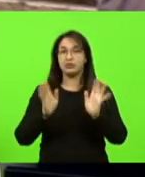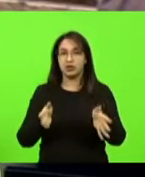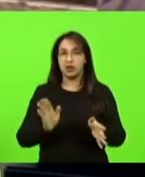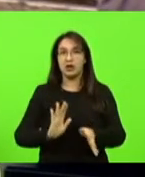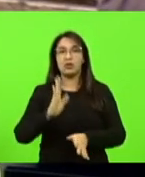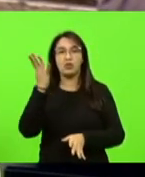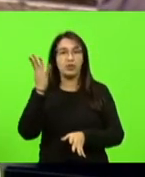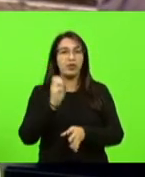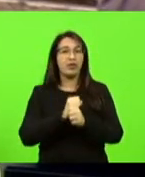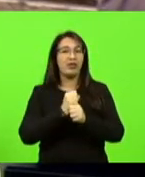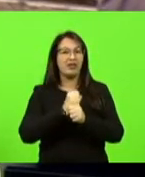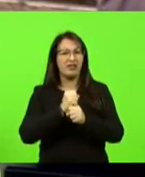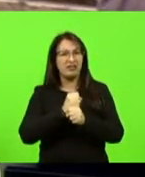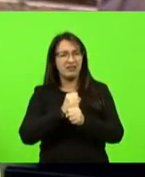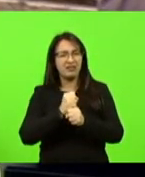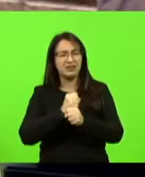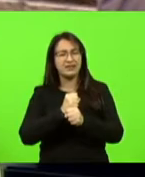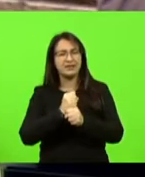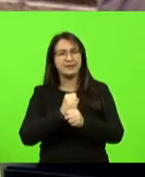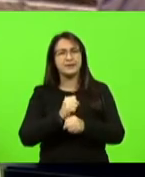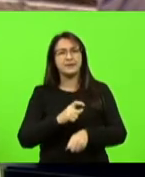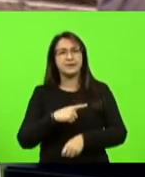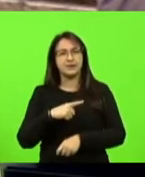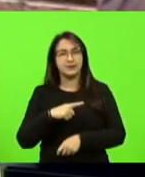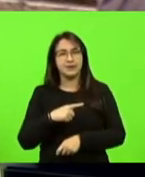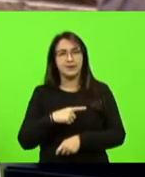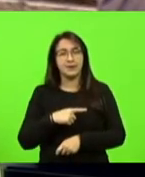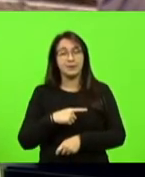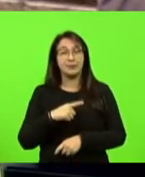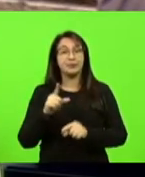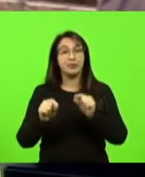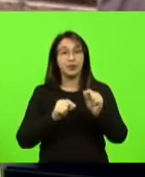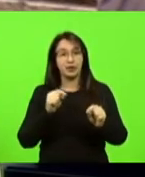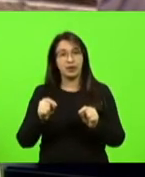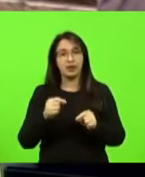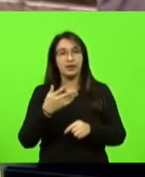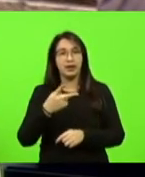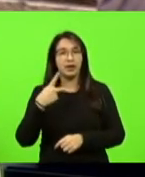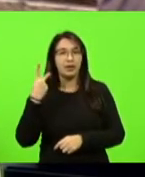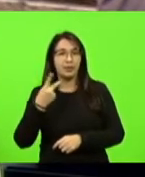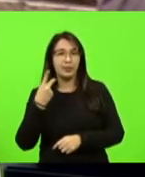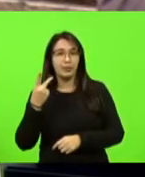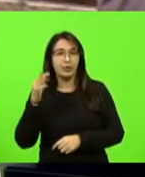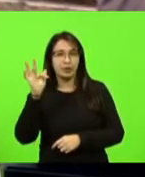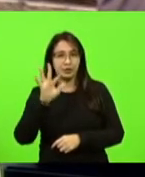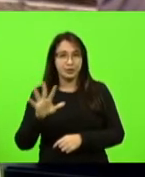anos, deputado Titon, que o parlamentar federal,